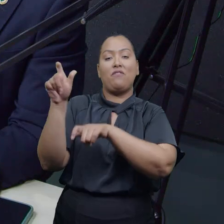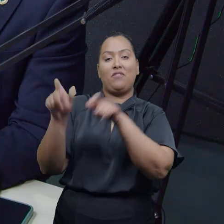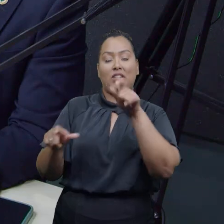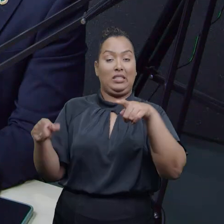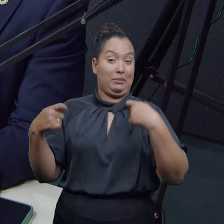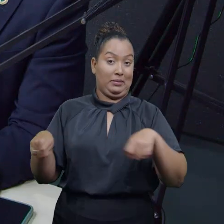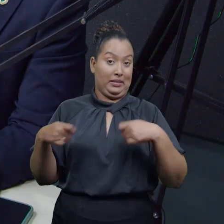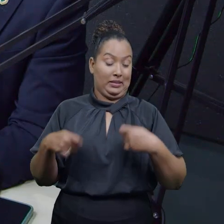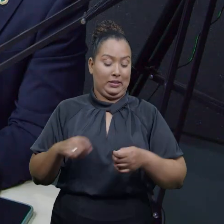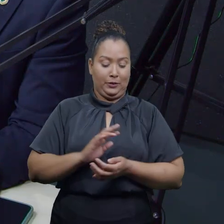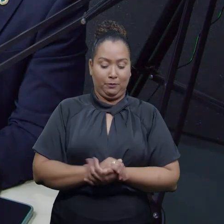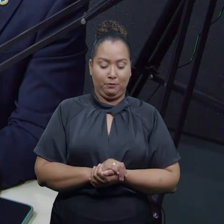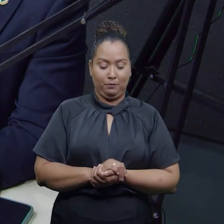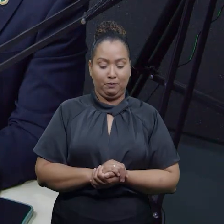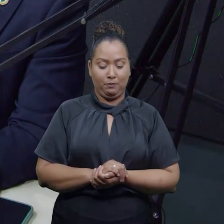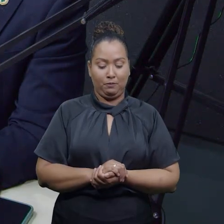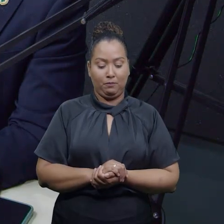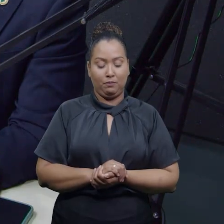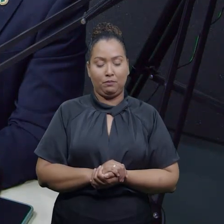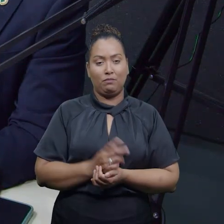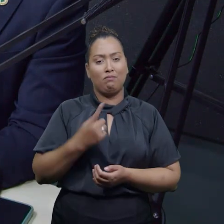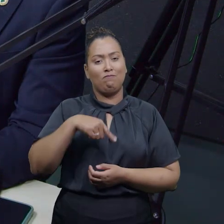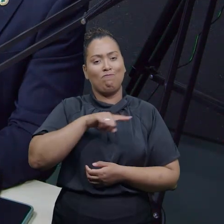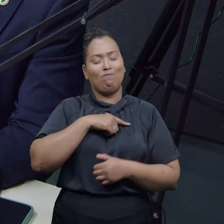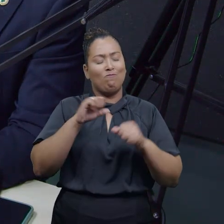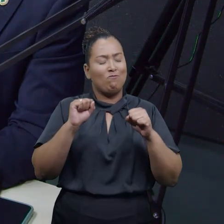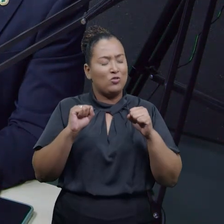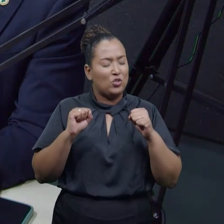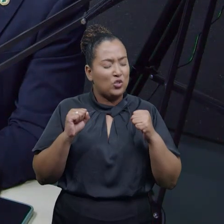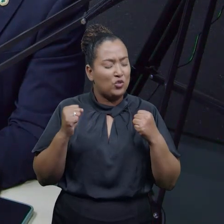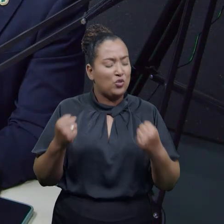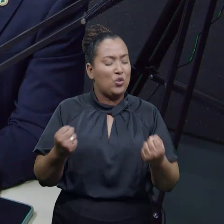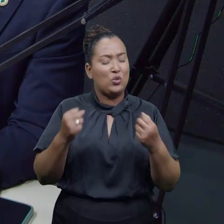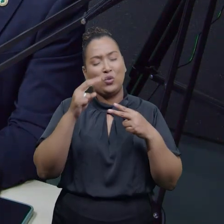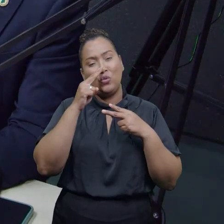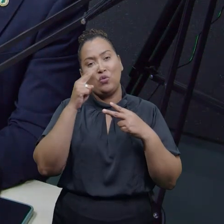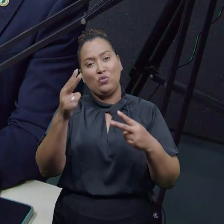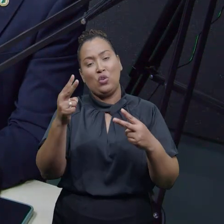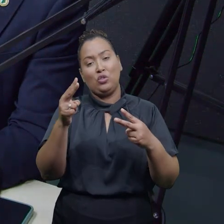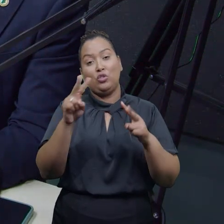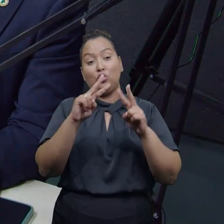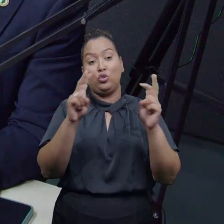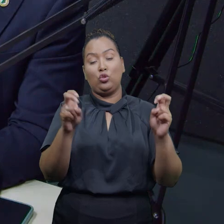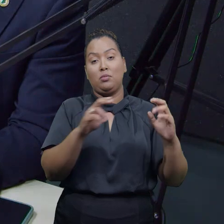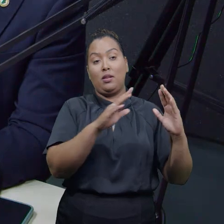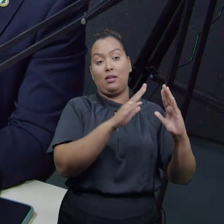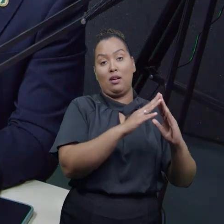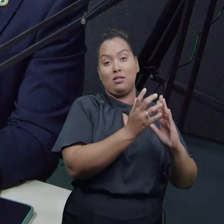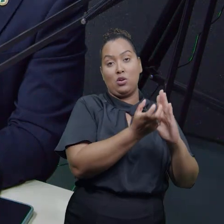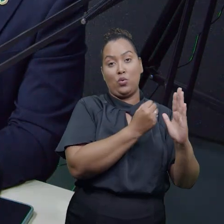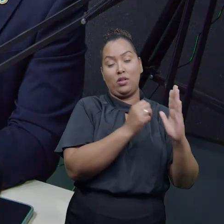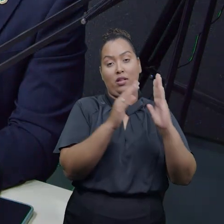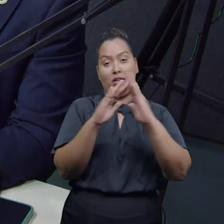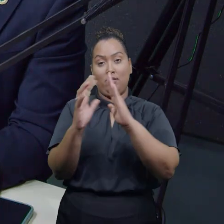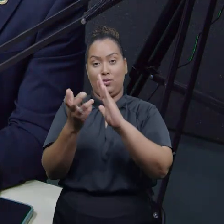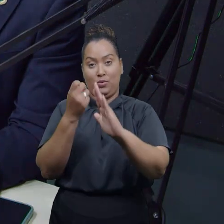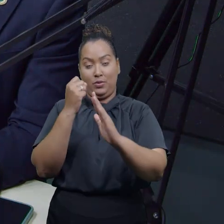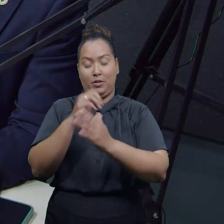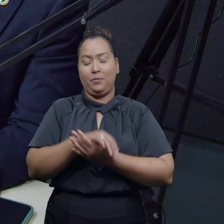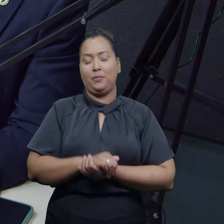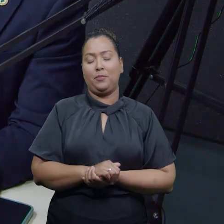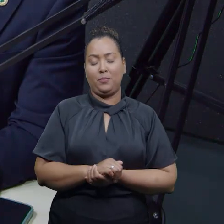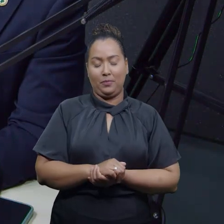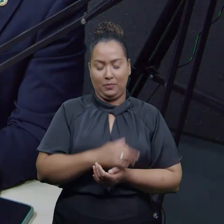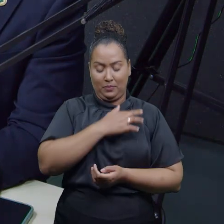A gente teve um esforço grande, muito valioso aqui, né, doutor Henrique, em relação às CACs. O